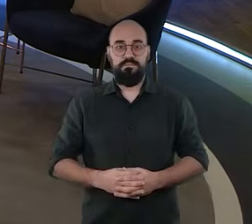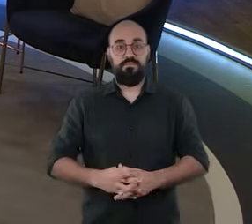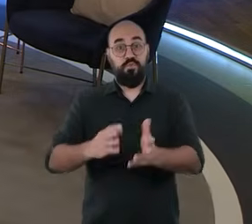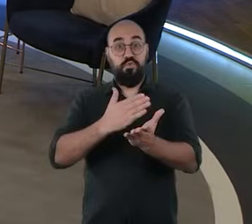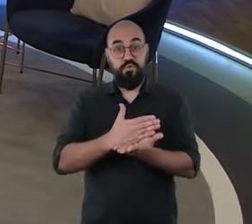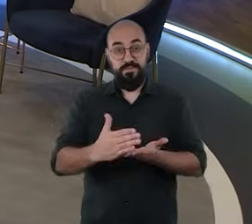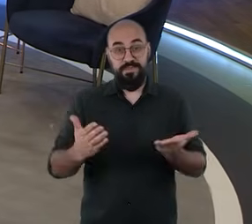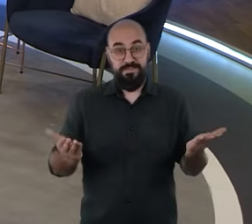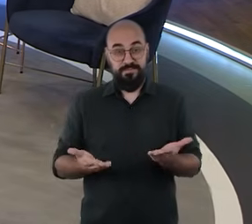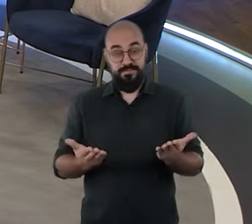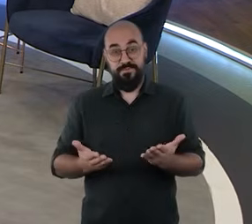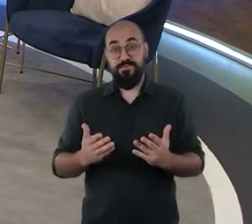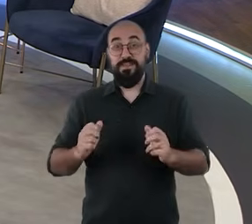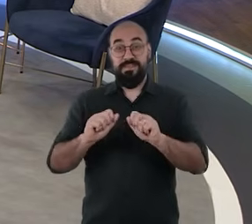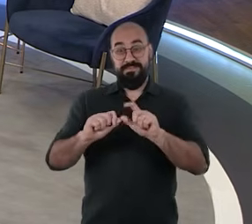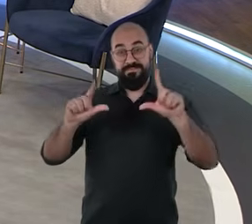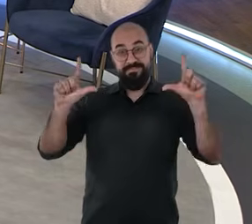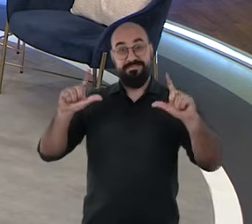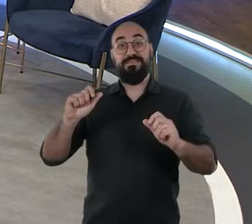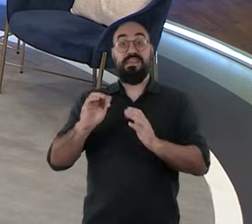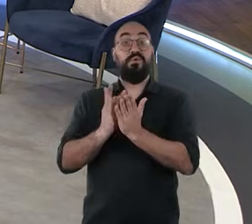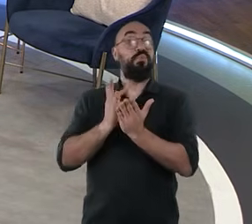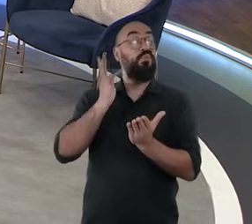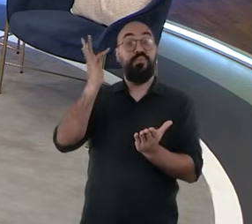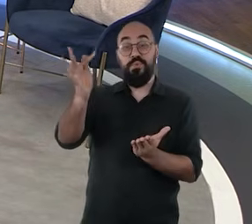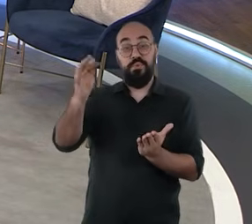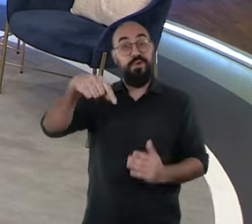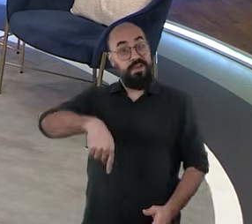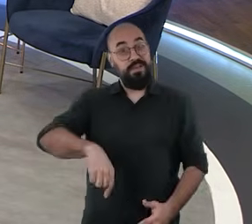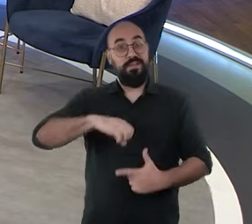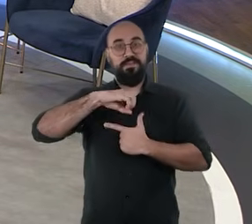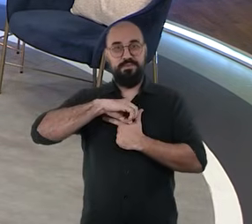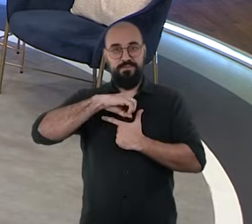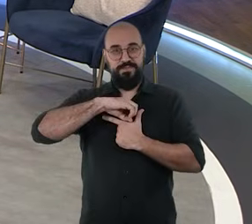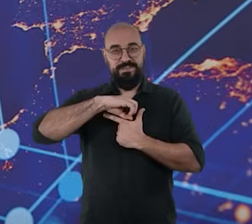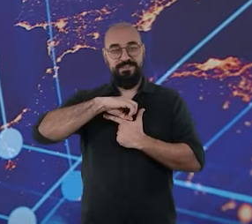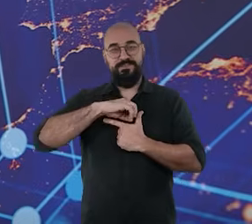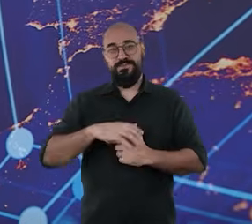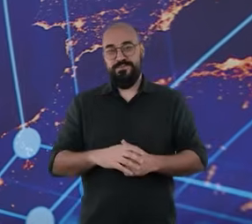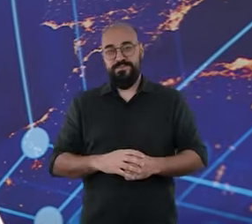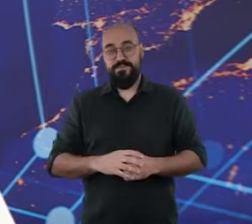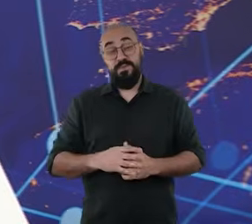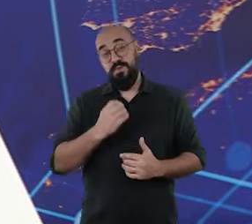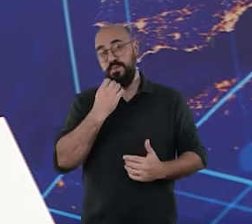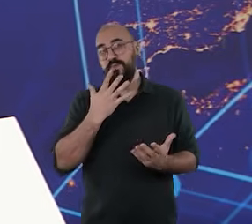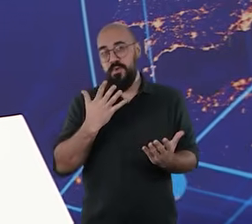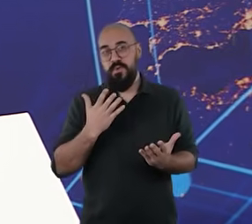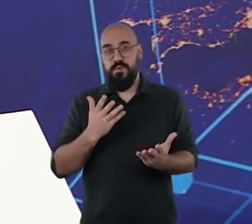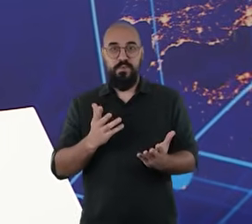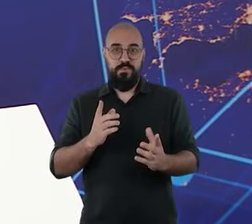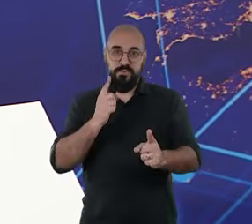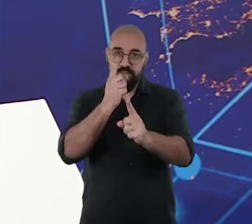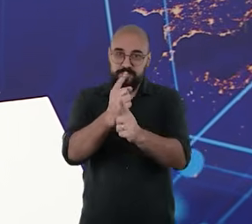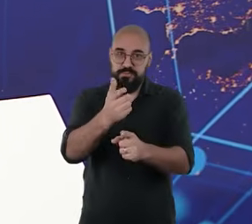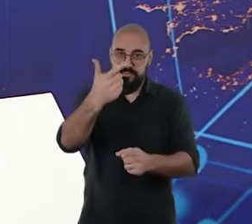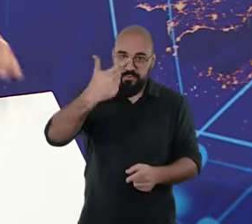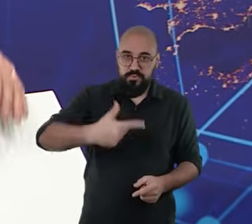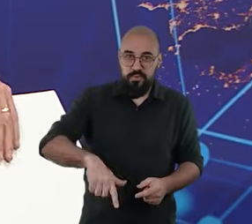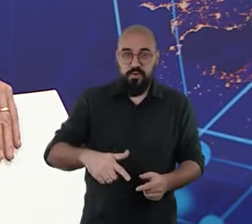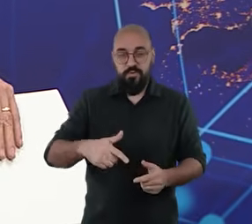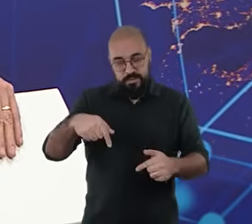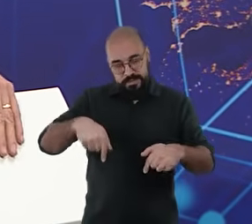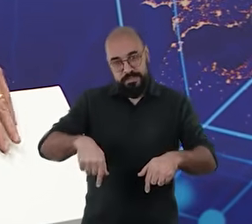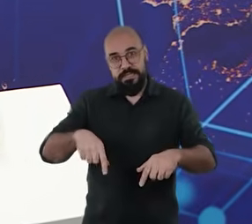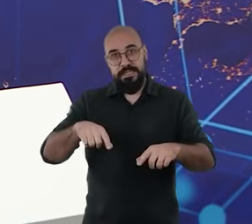Estamos começando o programa A Arena do Futuro aqui na Novo Tempo. Como é bom poder te receber mais uma vez na nossa